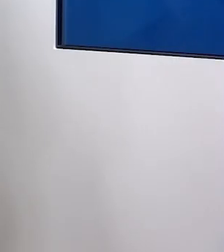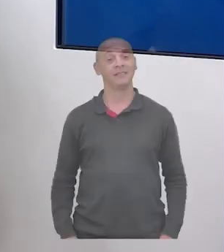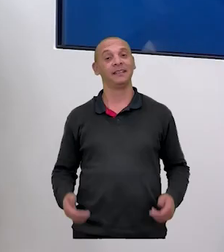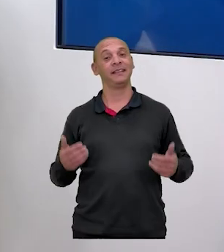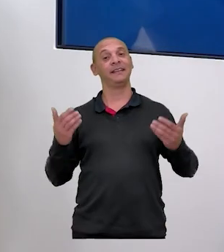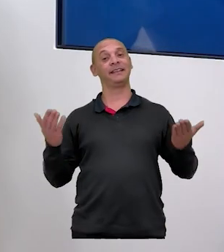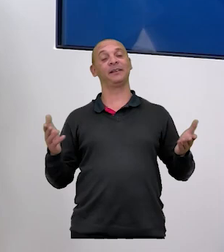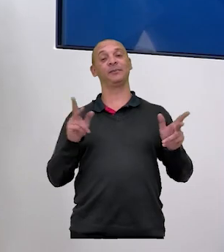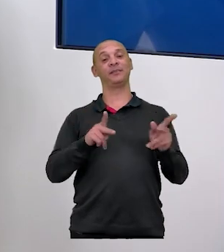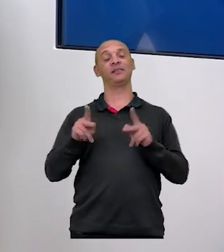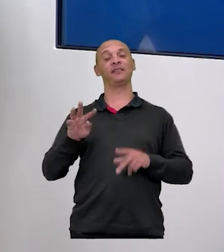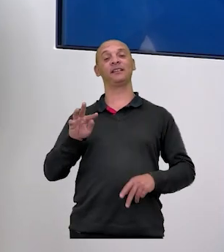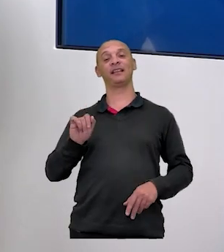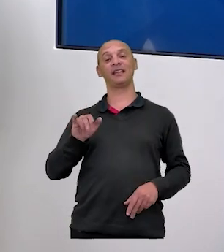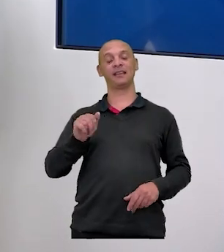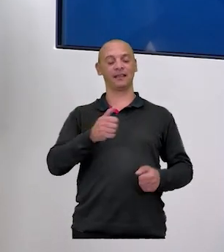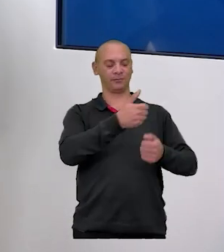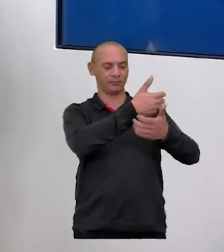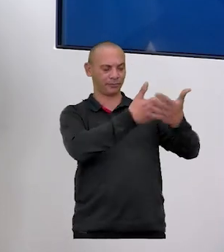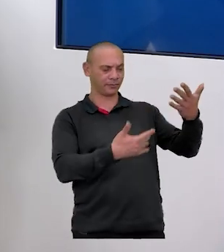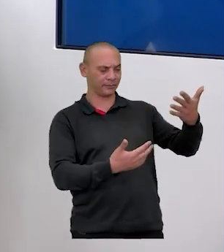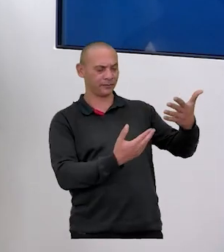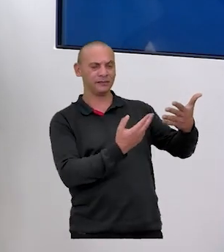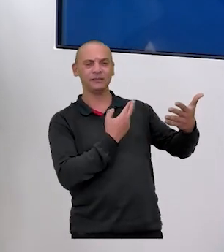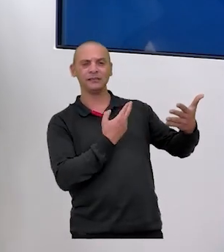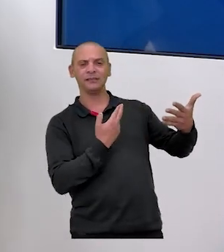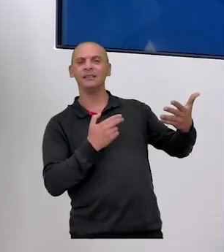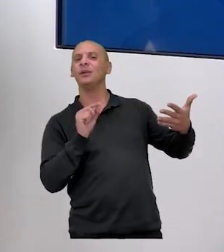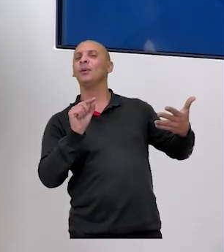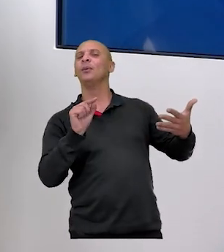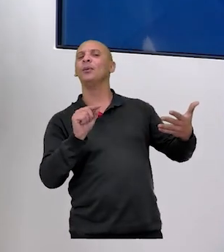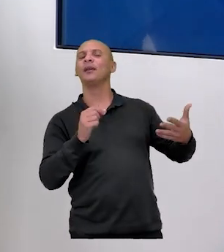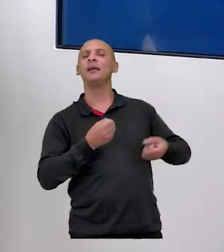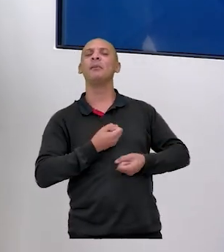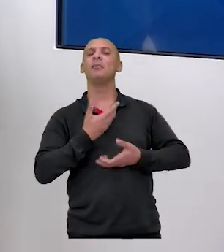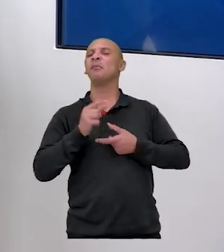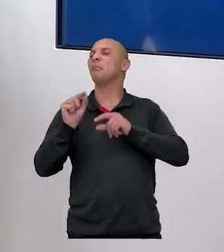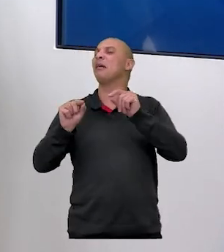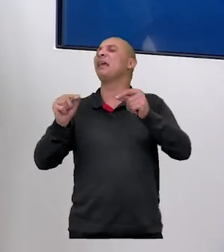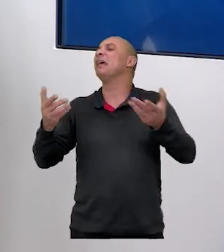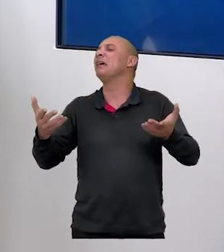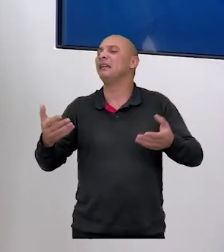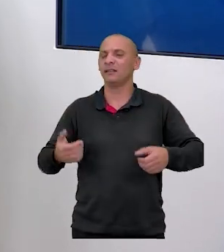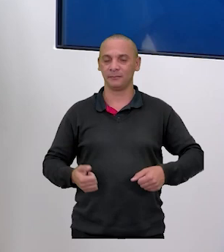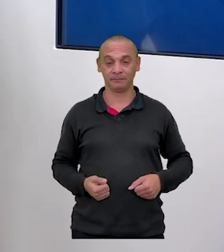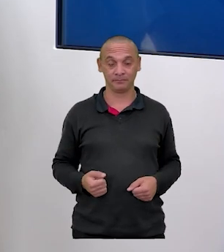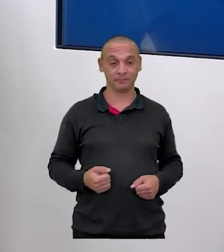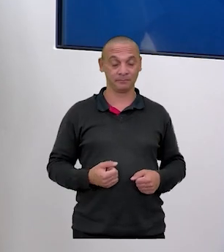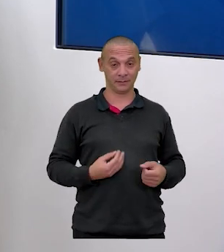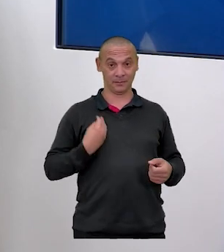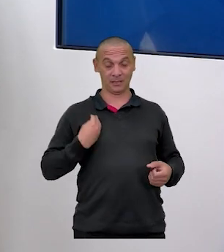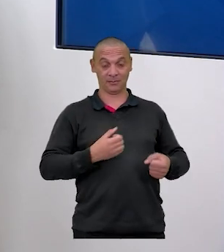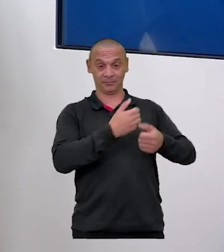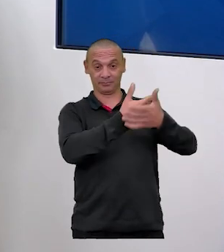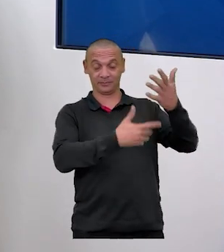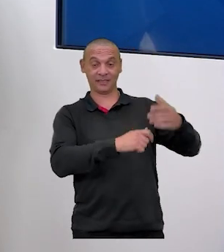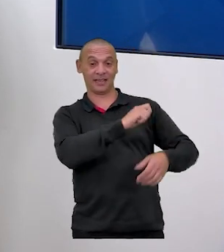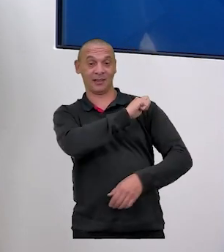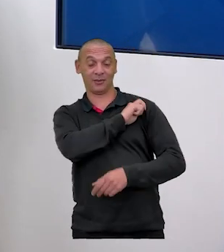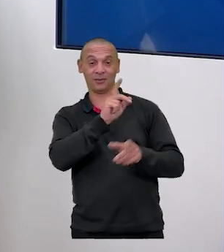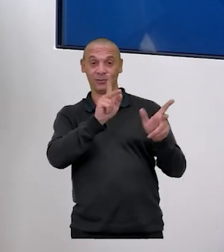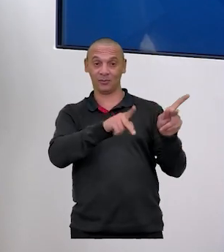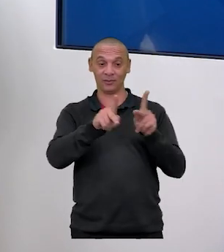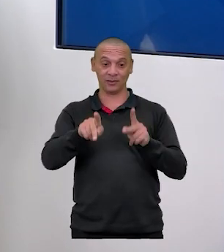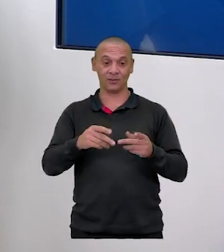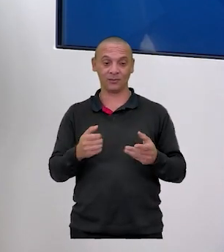Então, professora Tayana, segundo os estudantes, professores que estão participando da nossa aula de hoje, para que serve um poema? Então vamos lá, né? A participação dos nossos alunos e professores, que eles estão aqui,